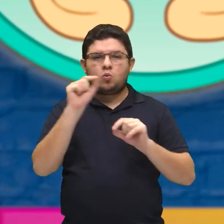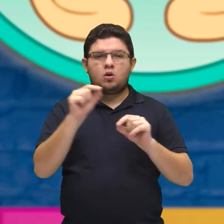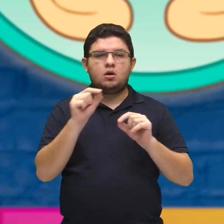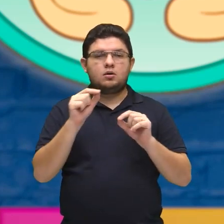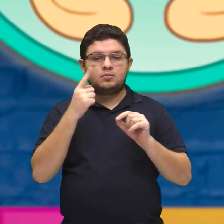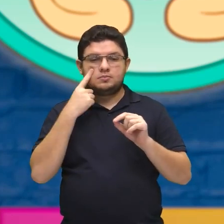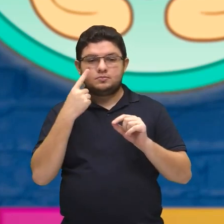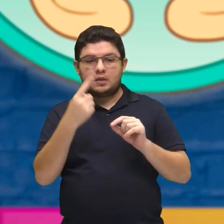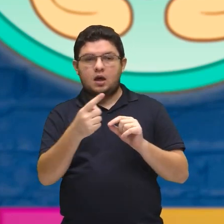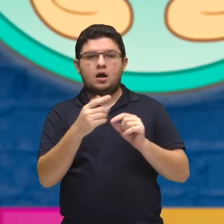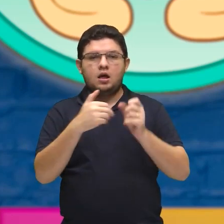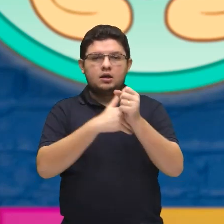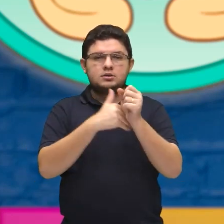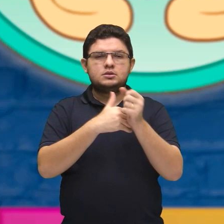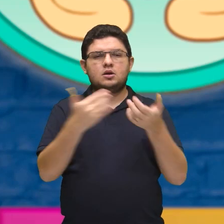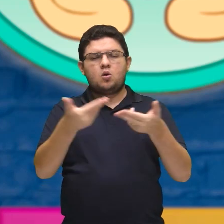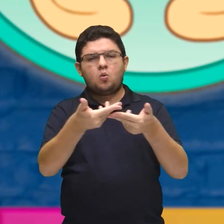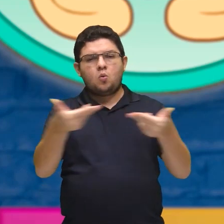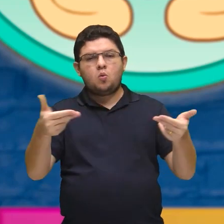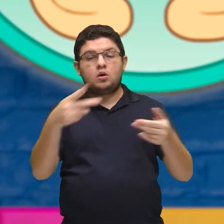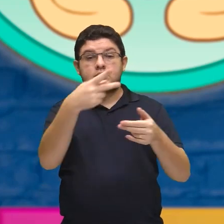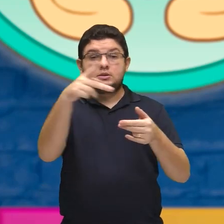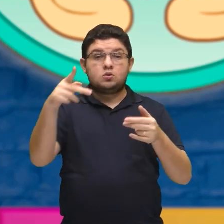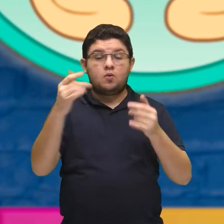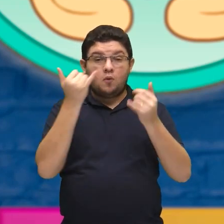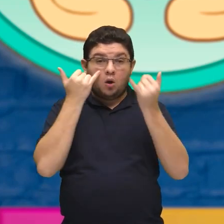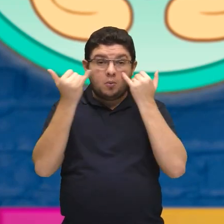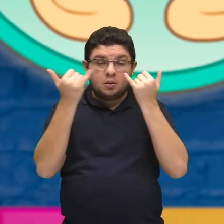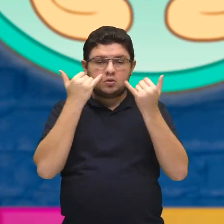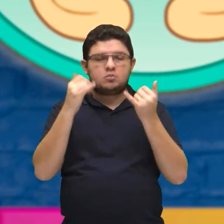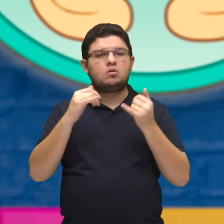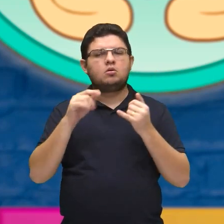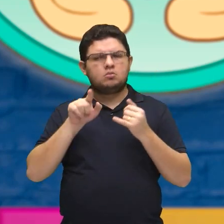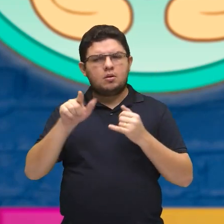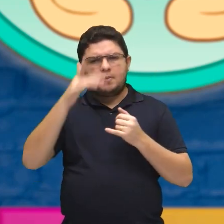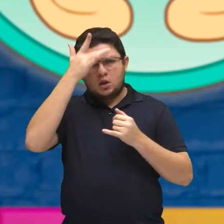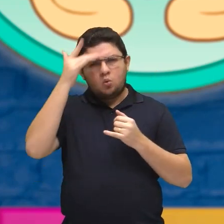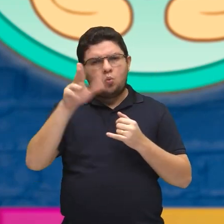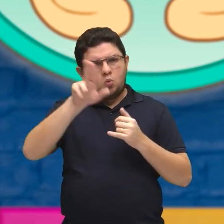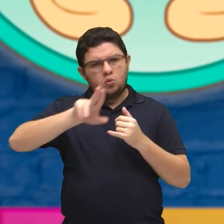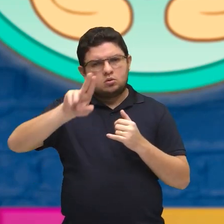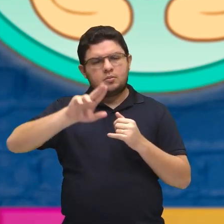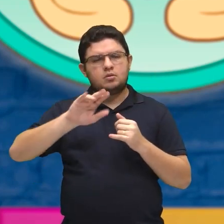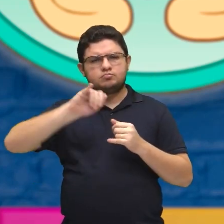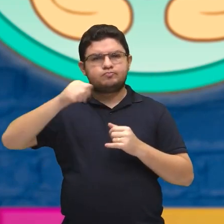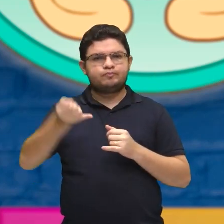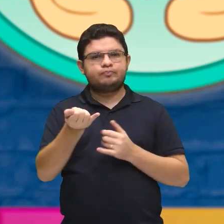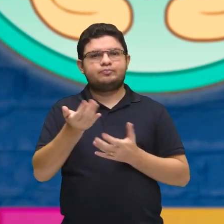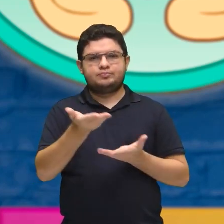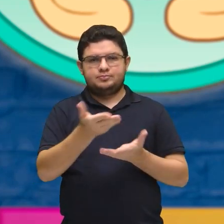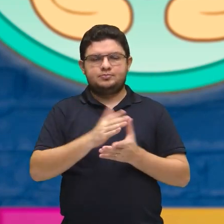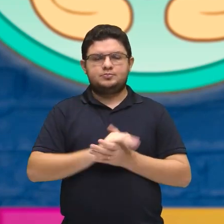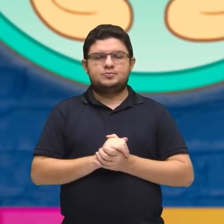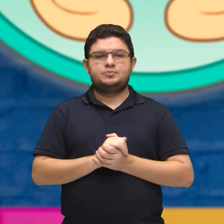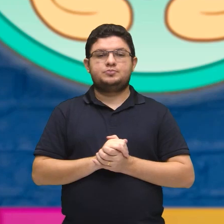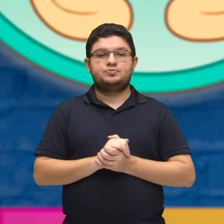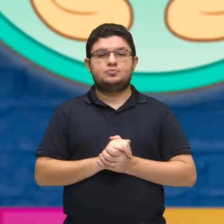hackeado, aquela pessoa usa seus dados para tirar proveito da situação, ok?